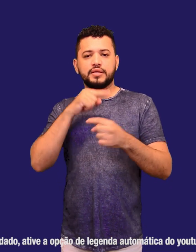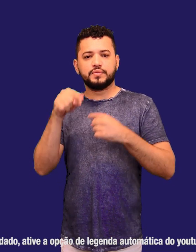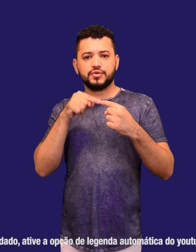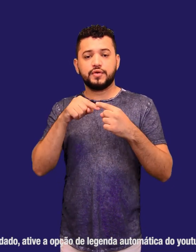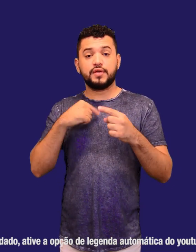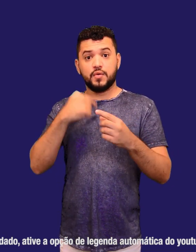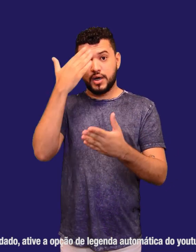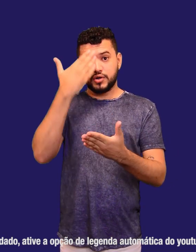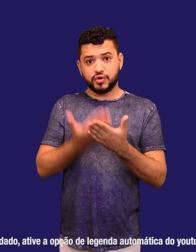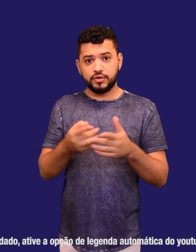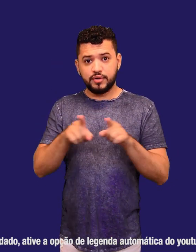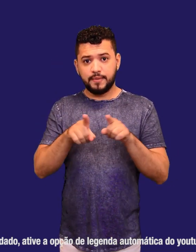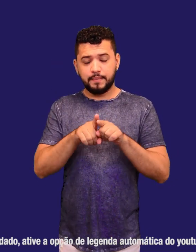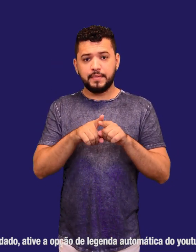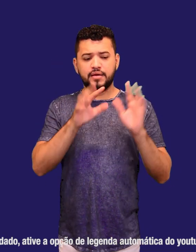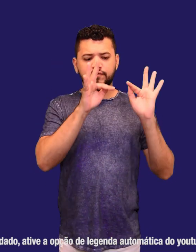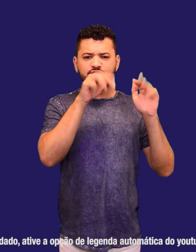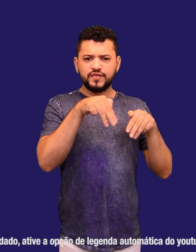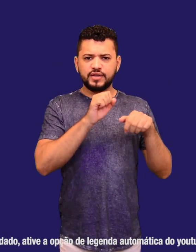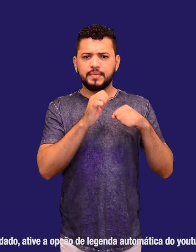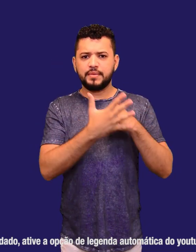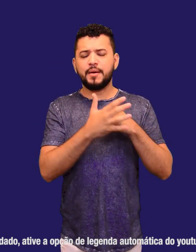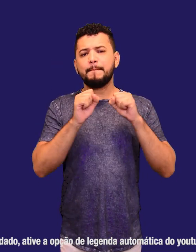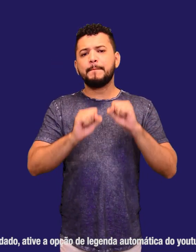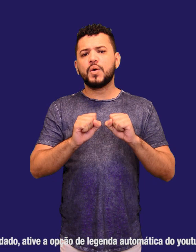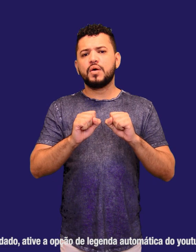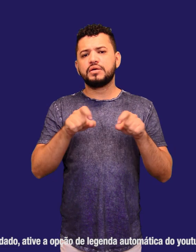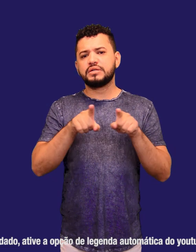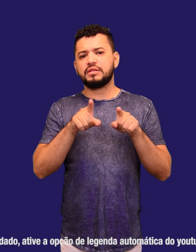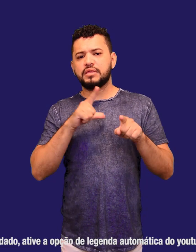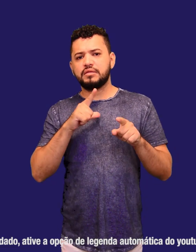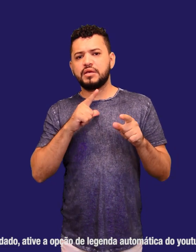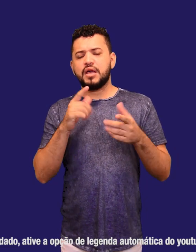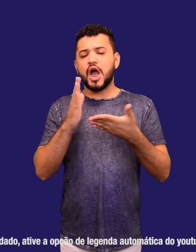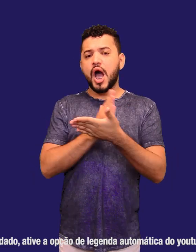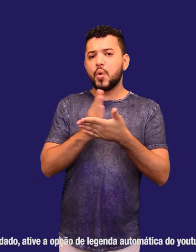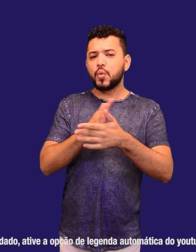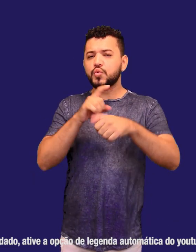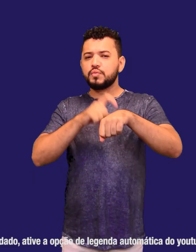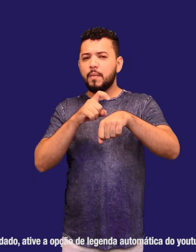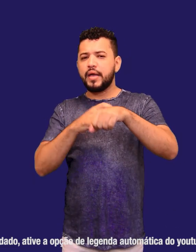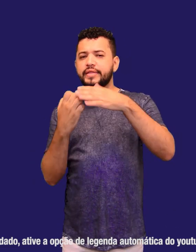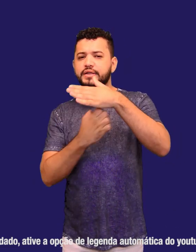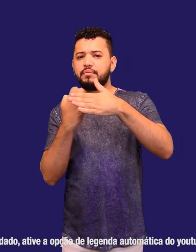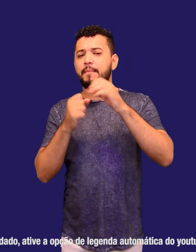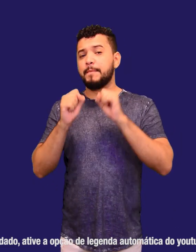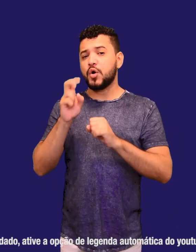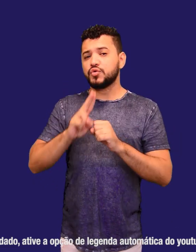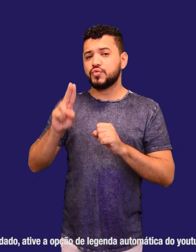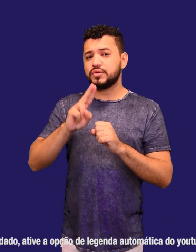que com o fim da pandemia possa ser híbrido. Em alguns momentos, algumas empresas podem optar por